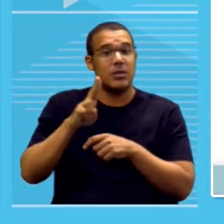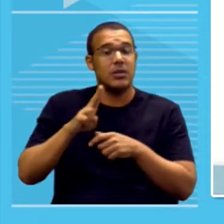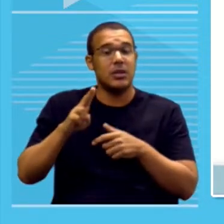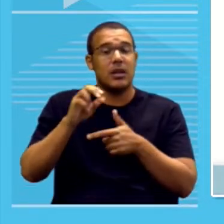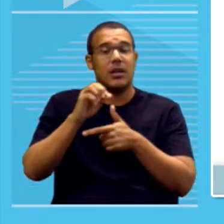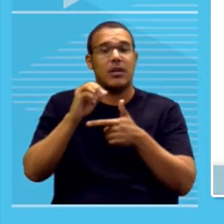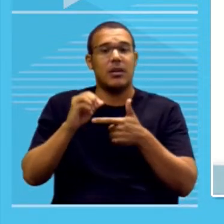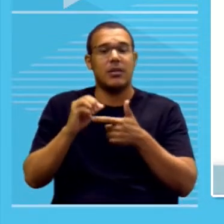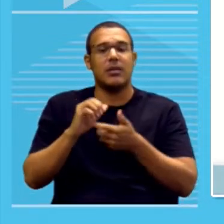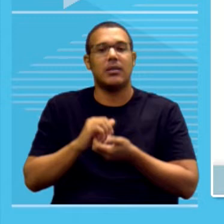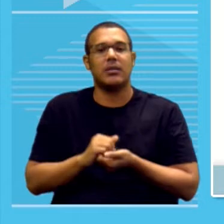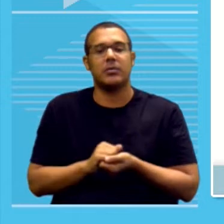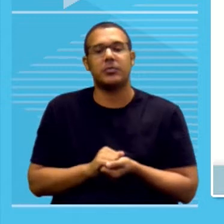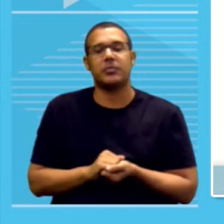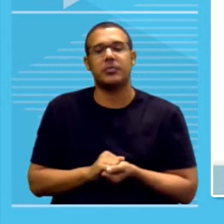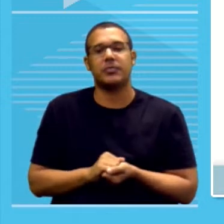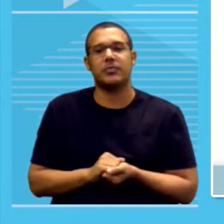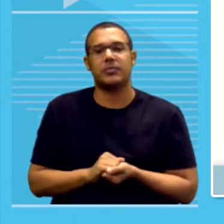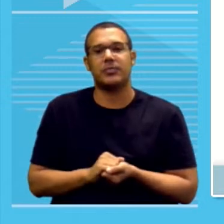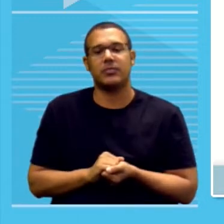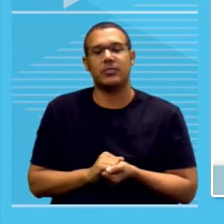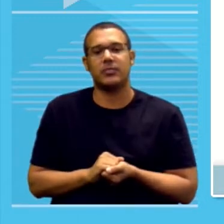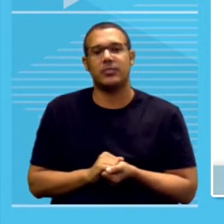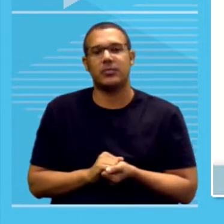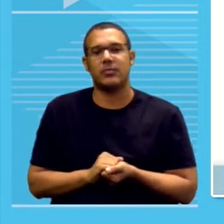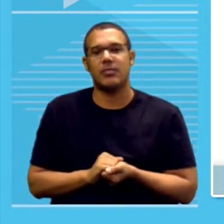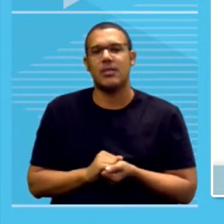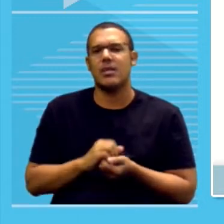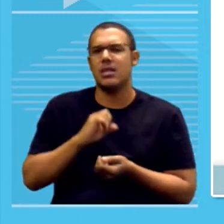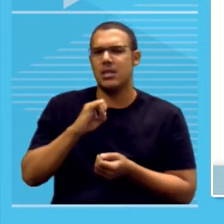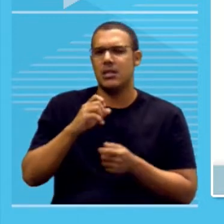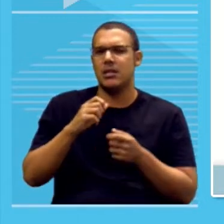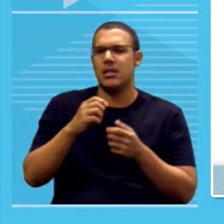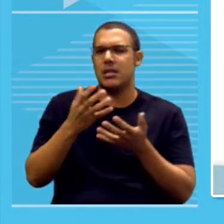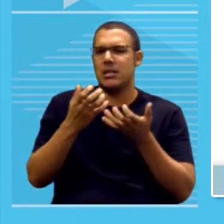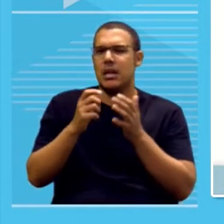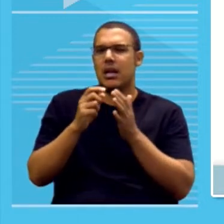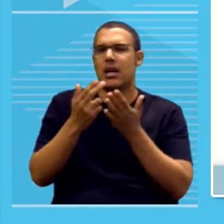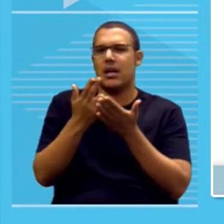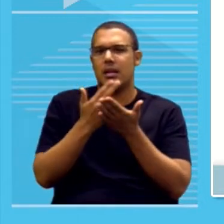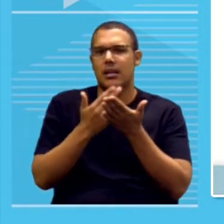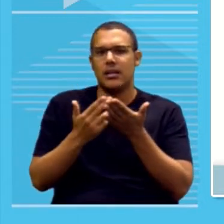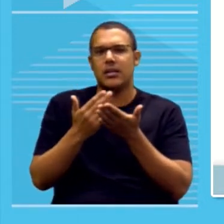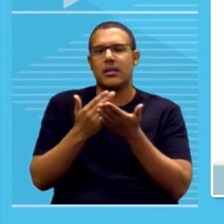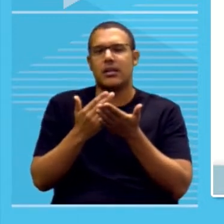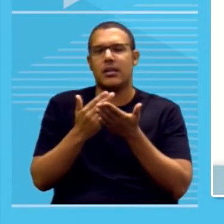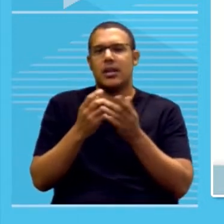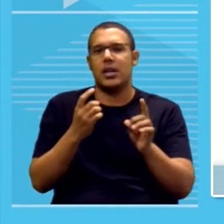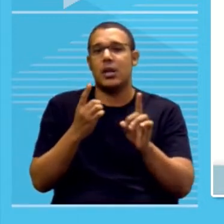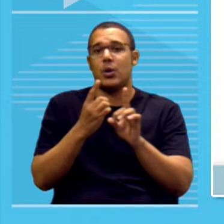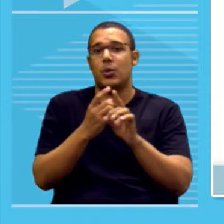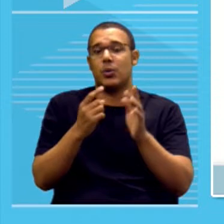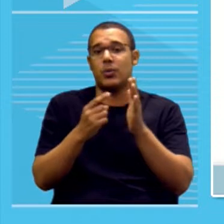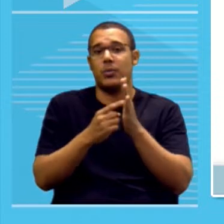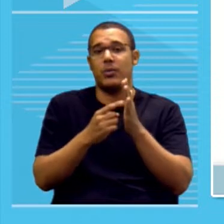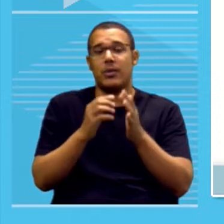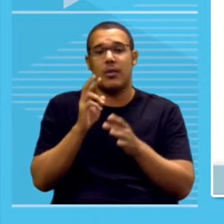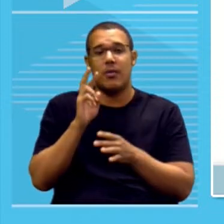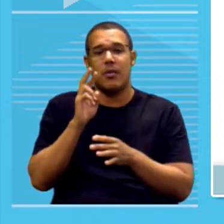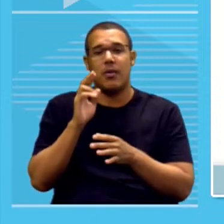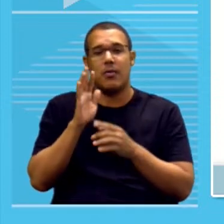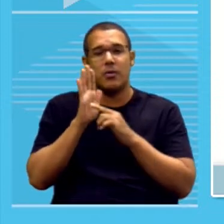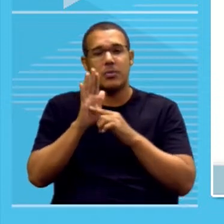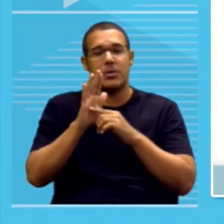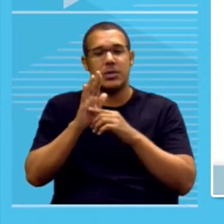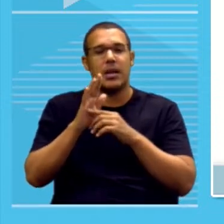agora se você quiser desenhar você desenha localiza o ponto a Deixa eu te mostrar mais